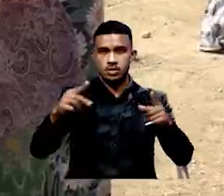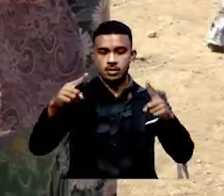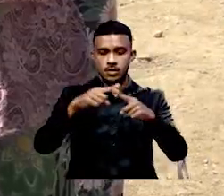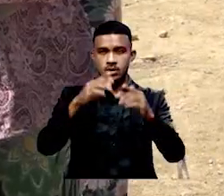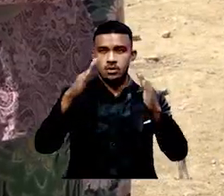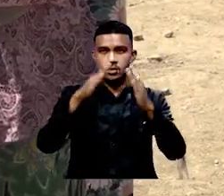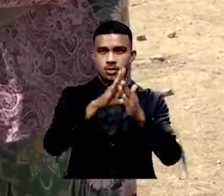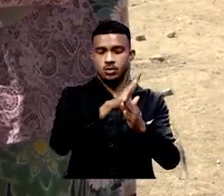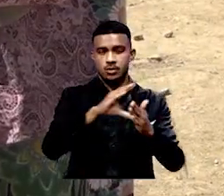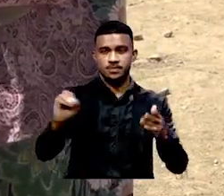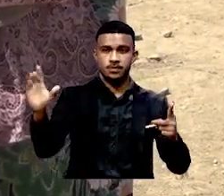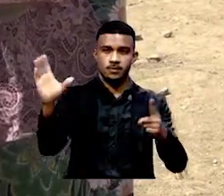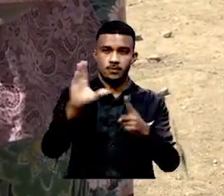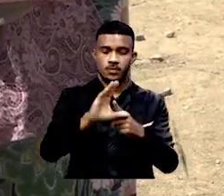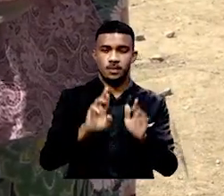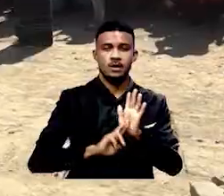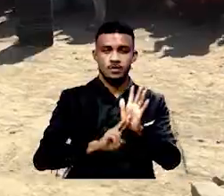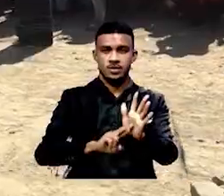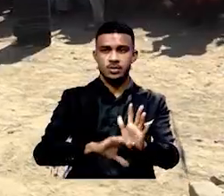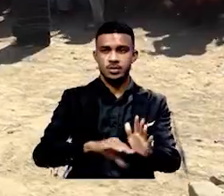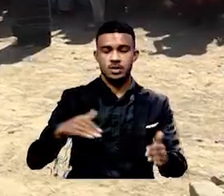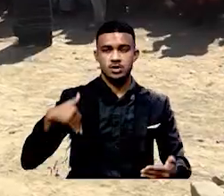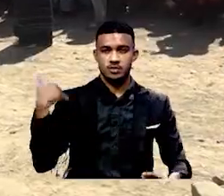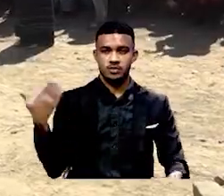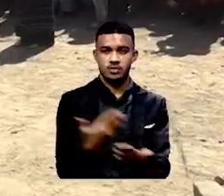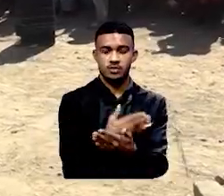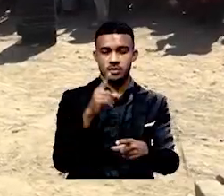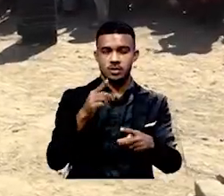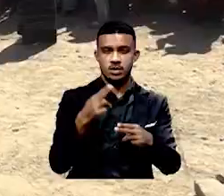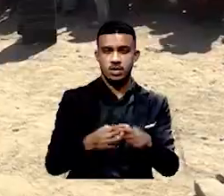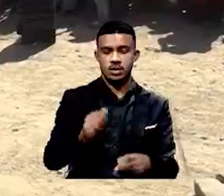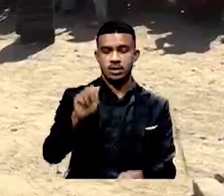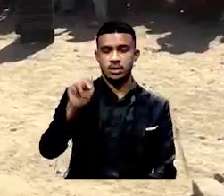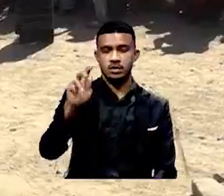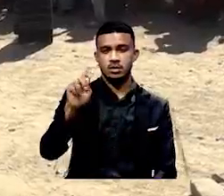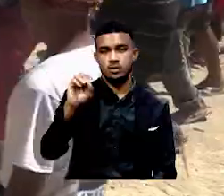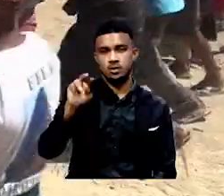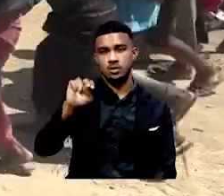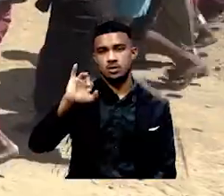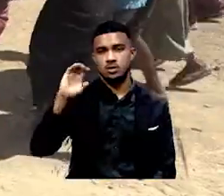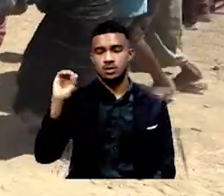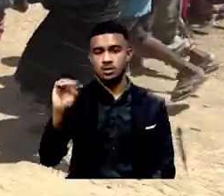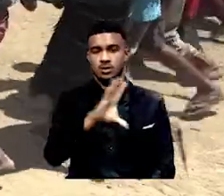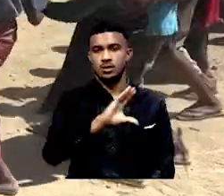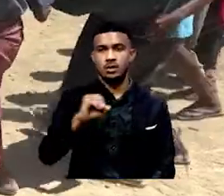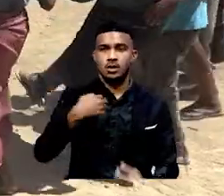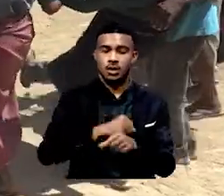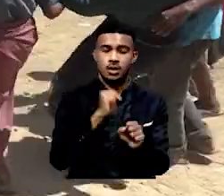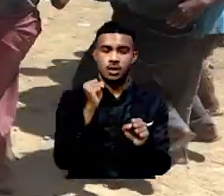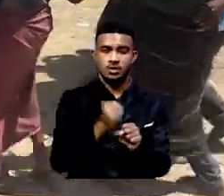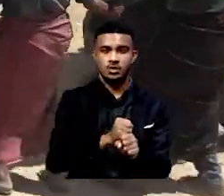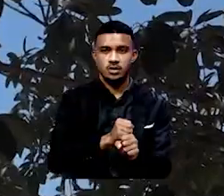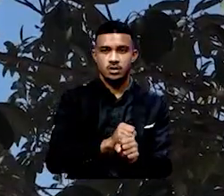Representante Lianain no geração fon uma lição para Gugun Antonio Pereira hateten, uma lição ne existe tinen atos ida